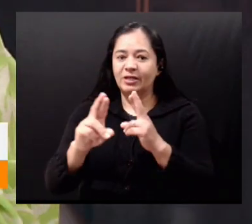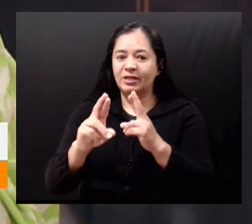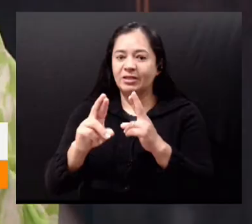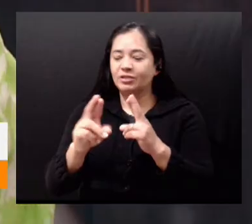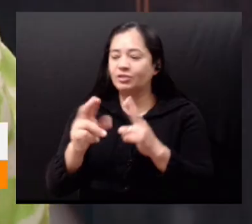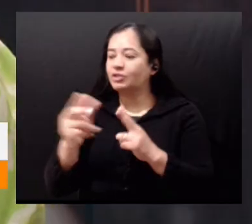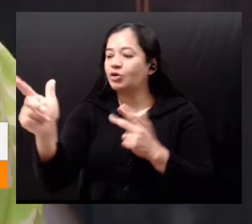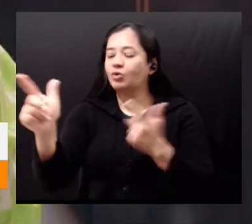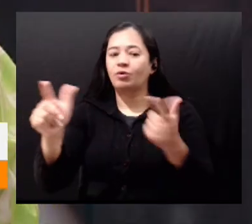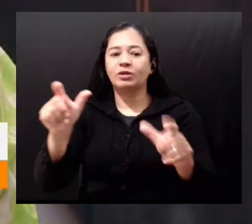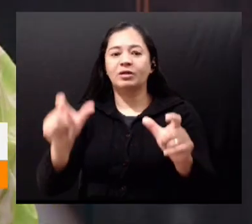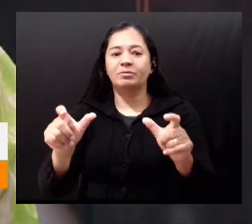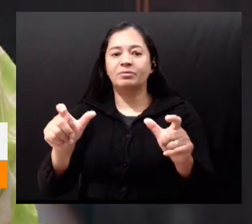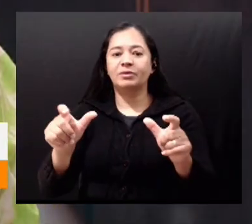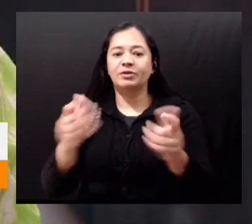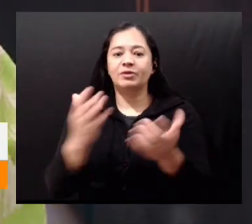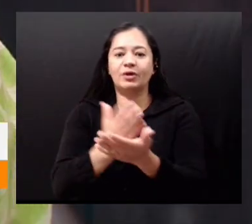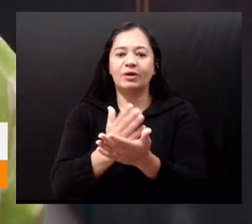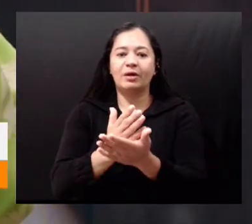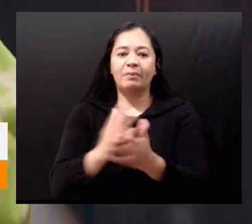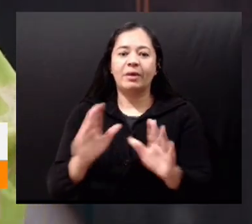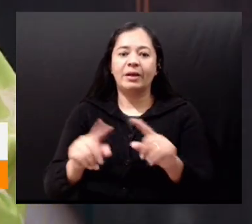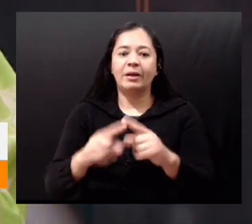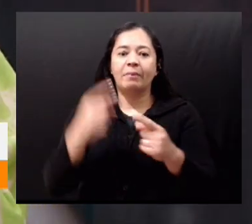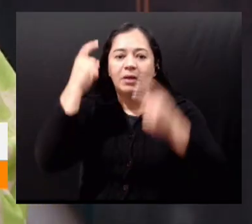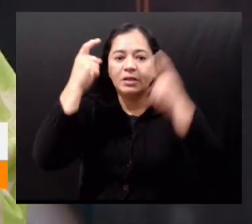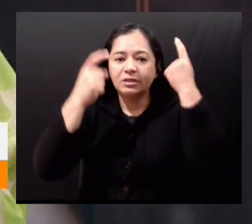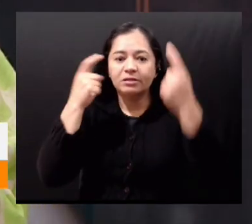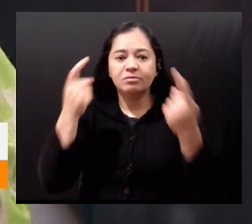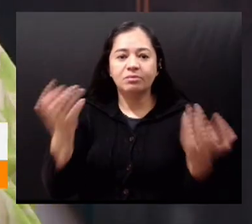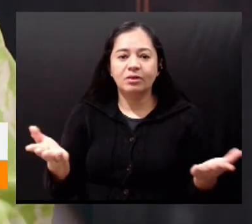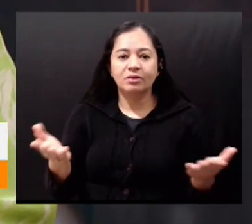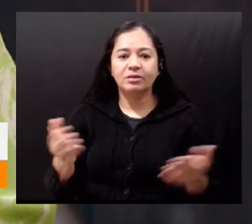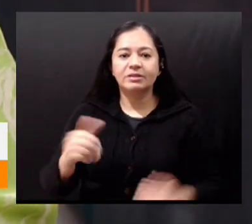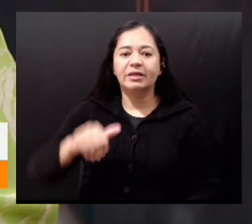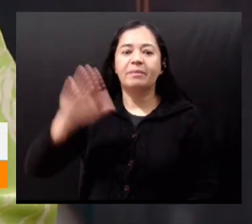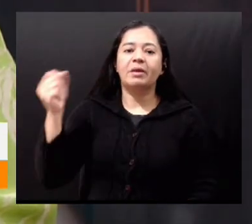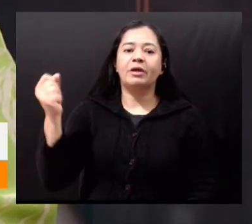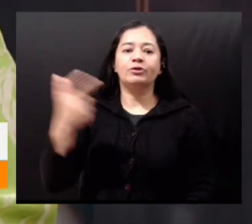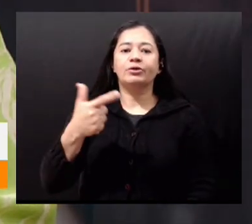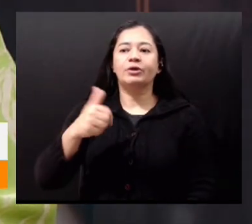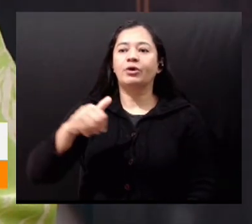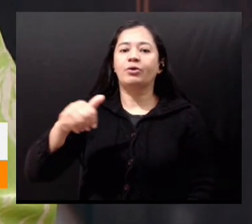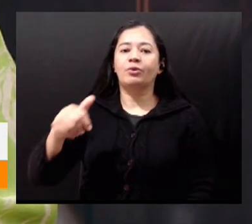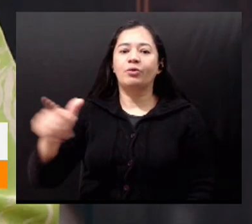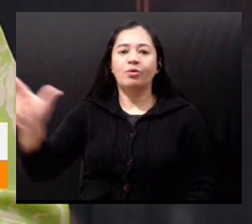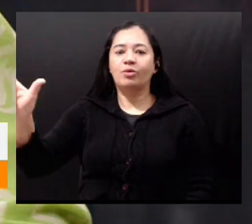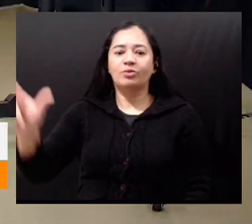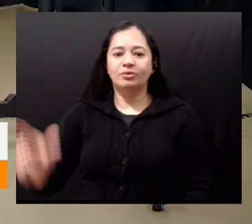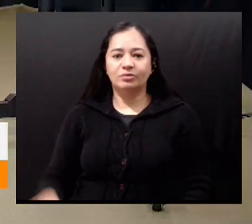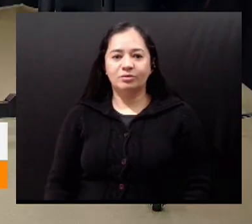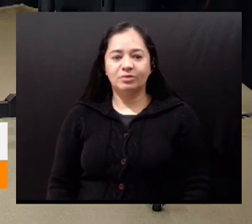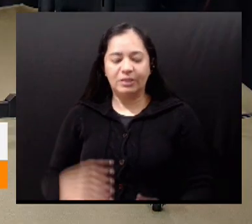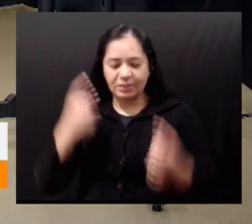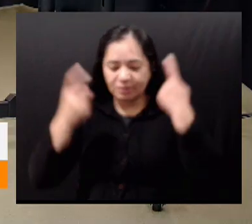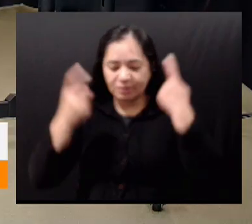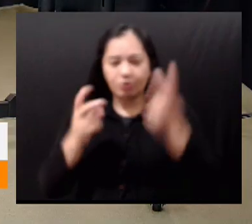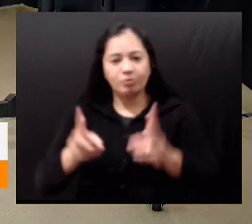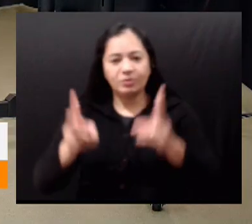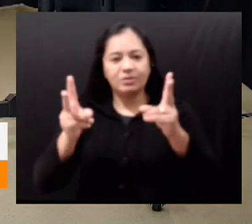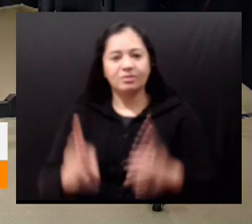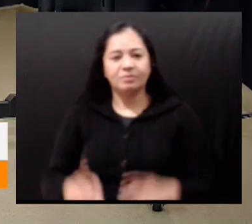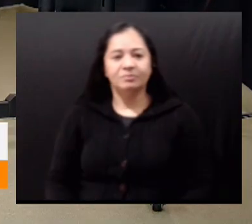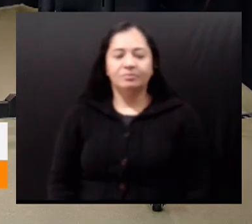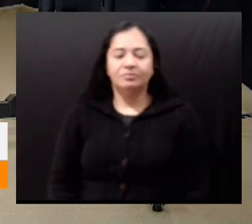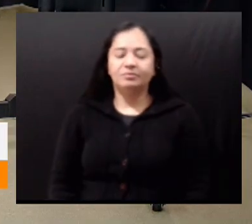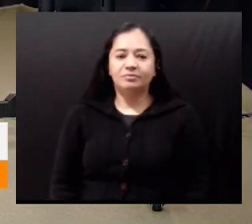deixa de se preocupar em ser mais que o outro, Uhum. né? É, E nem com o que É o outro verdade. pensa, né? Vocês É pararam para